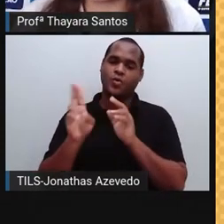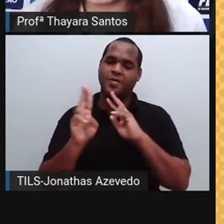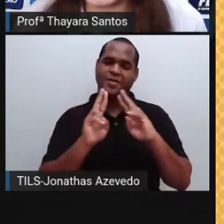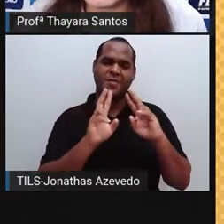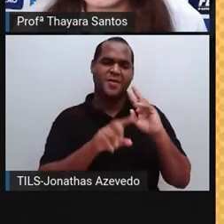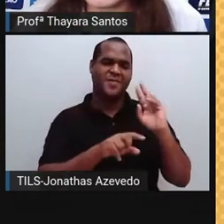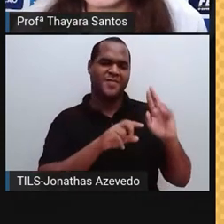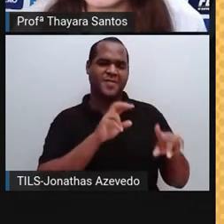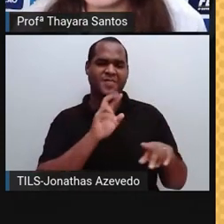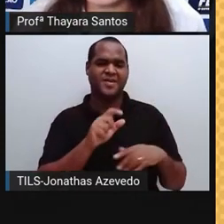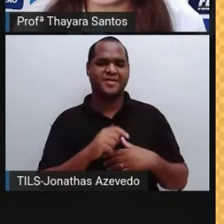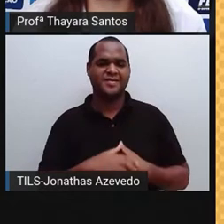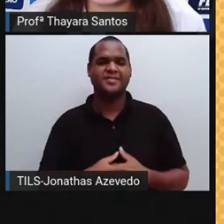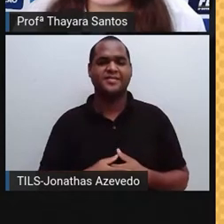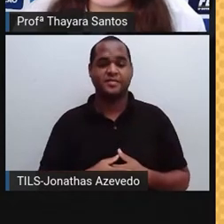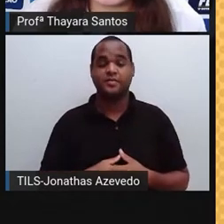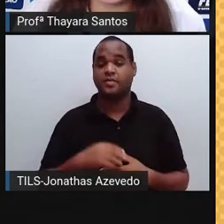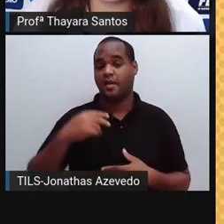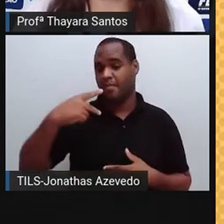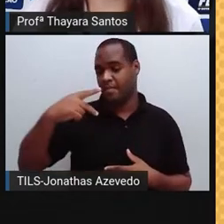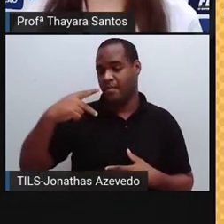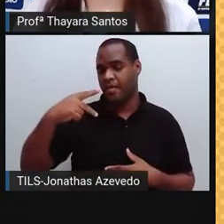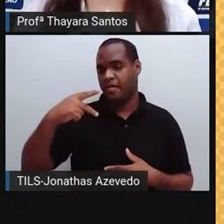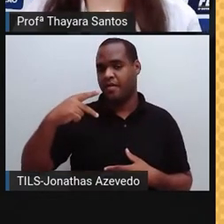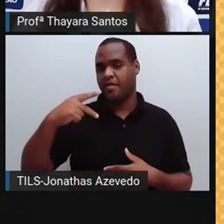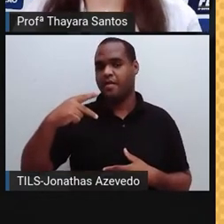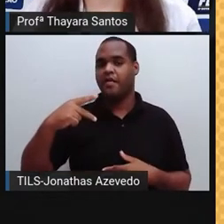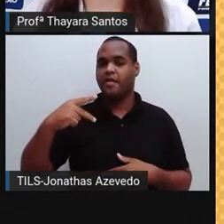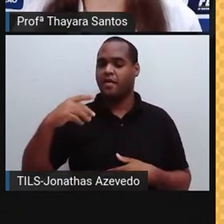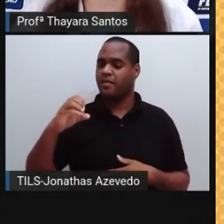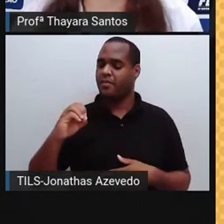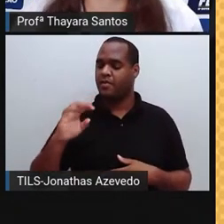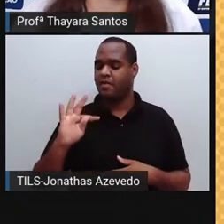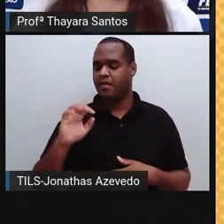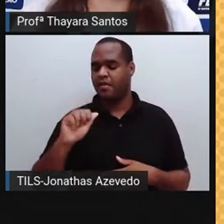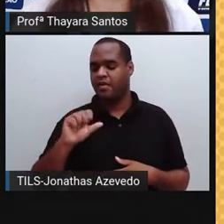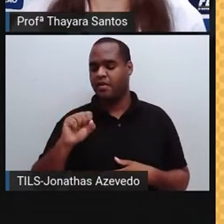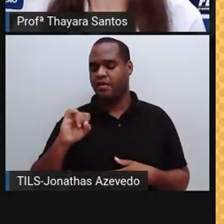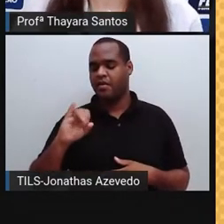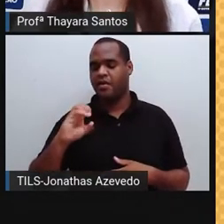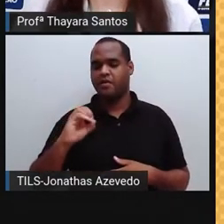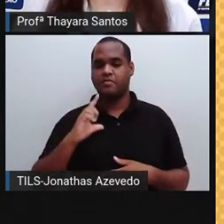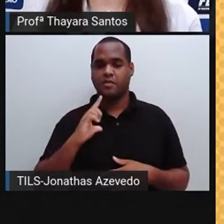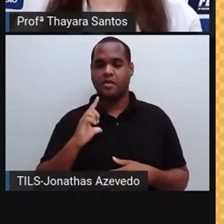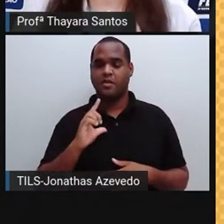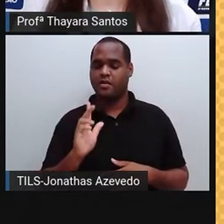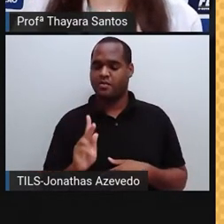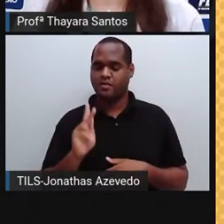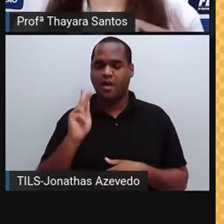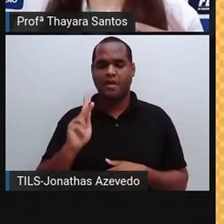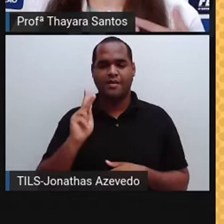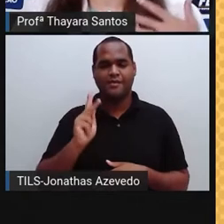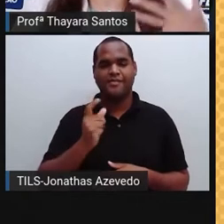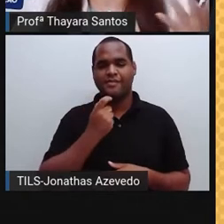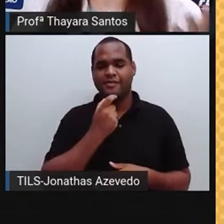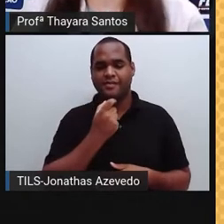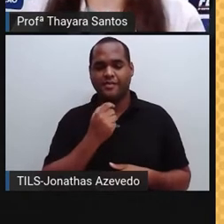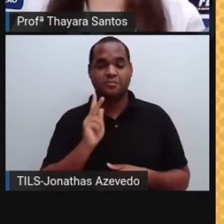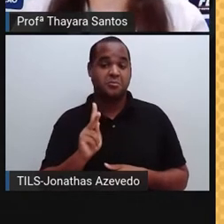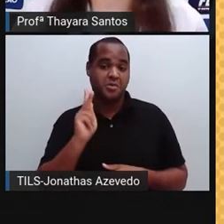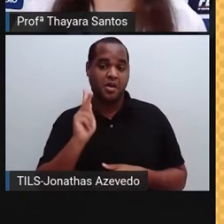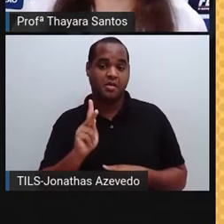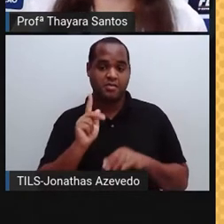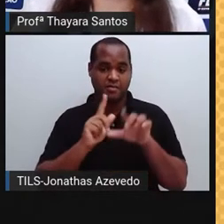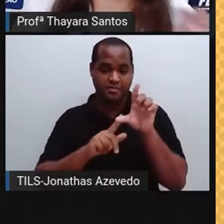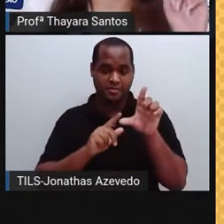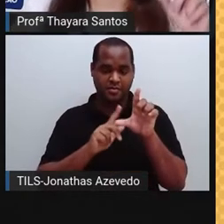diferentes. Por exemplo, o potássio. O potássio é representado pela letra K. Por quê? Se a gente fala potássio,